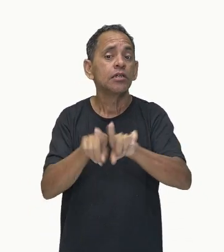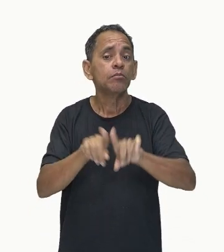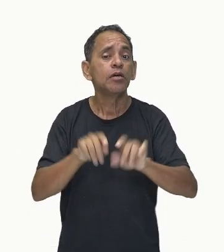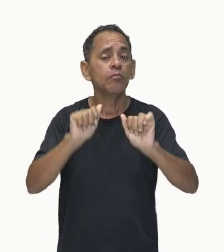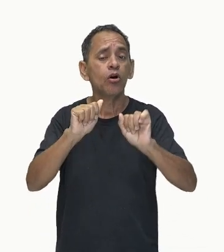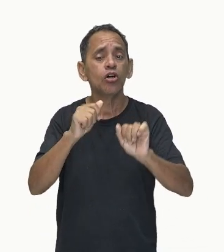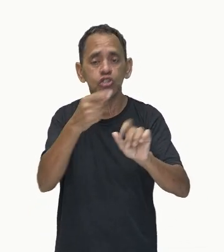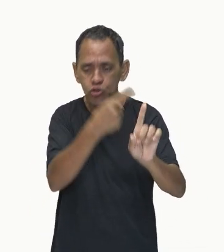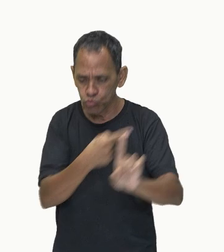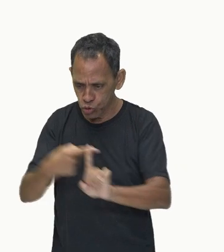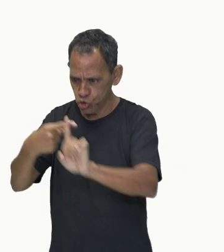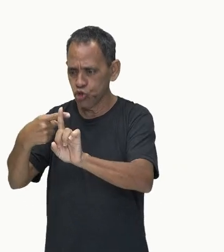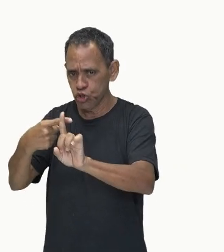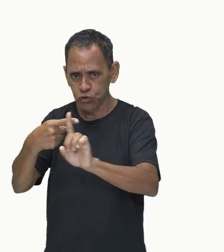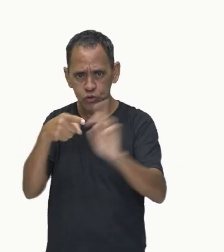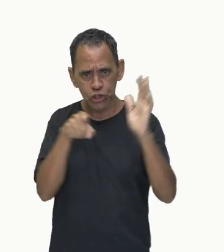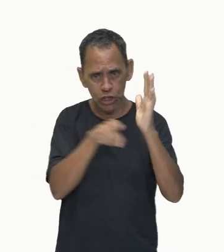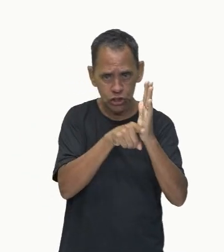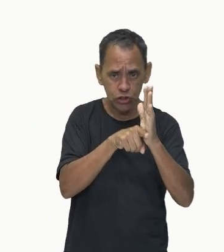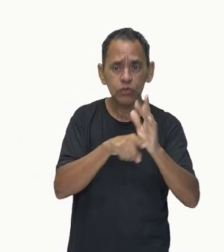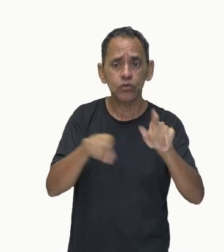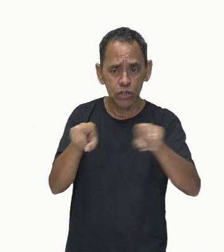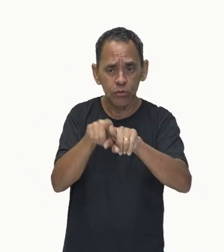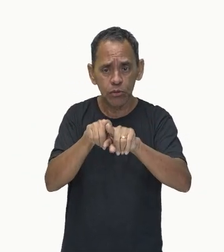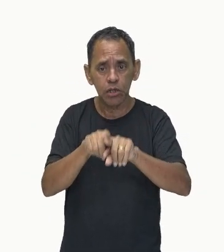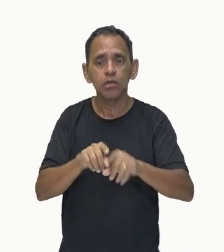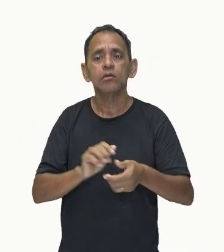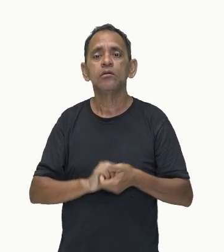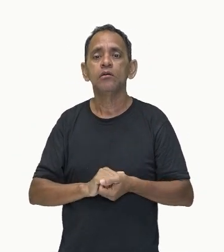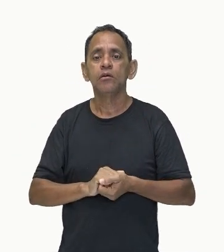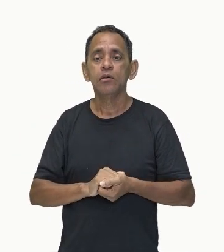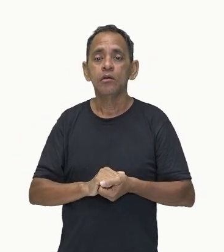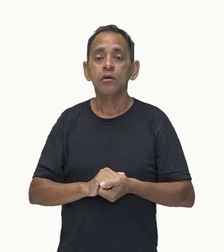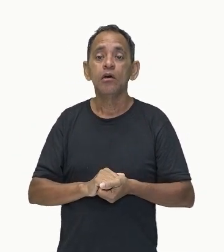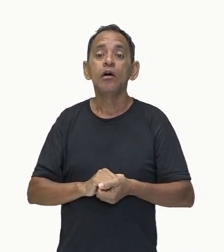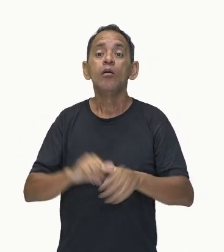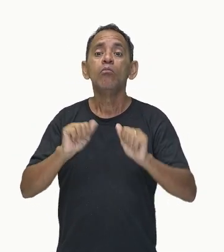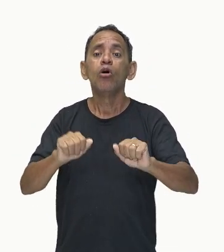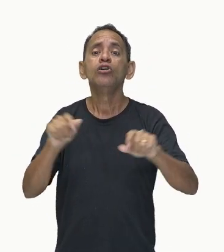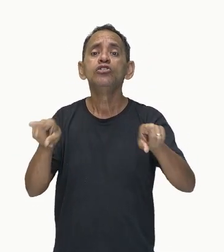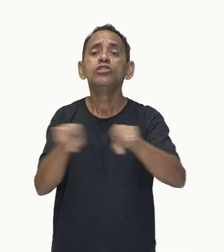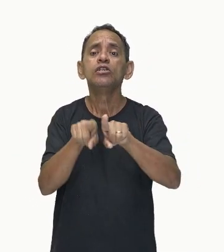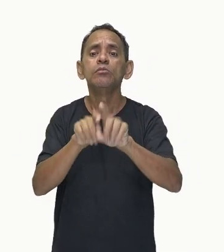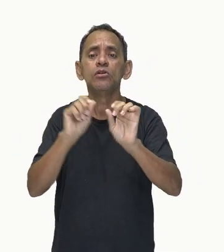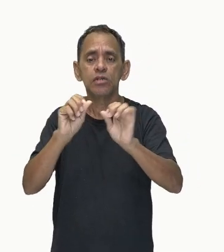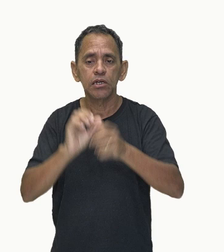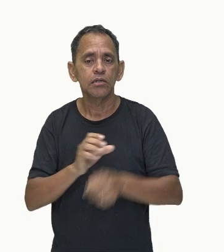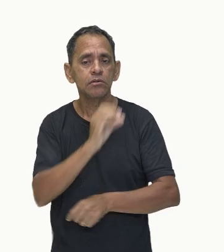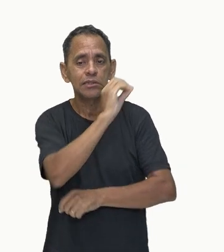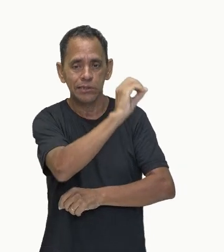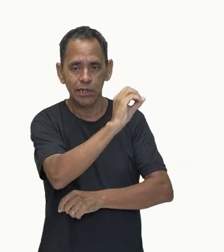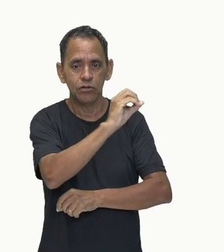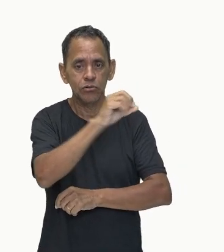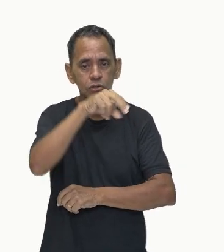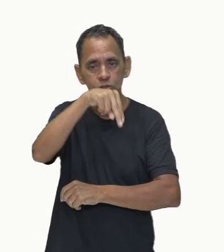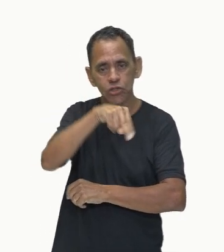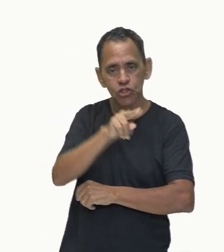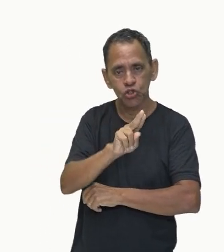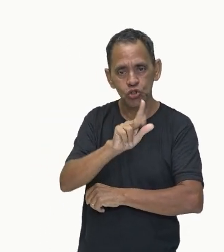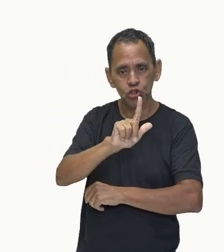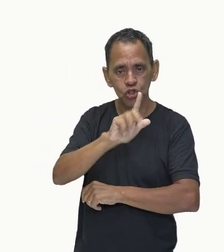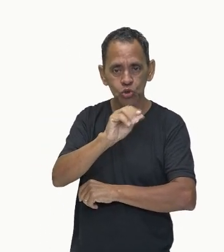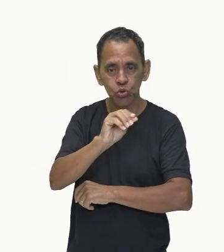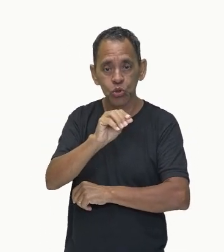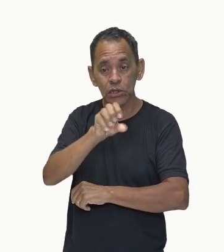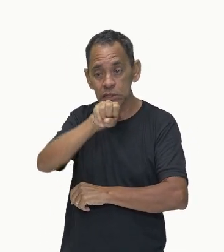negativo, ele também pode ser zero, como eu já comentei, né? O trabalho pode ser nulo. Quando é que o trabalho é nulo? Quando não existir força